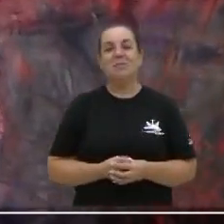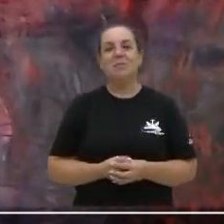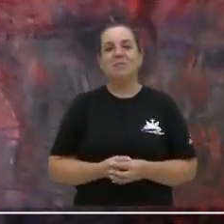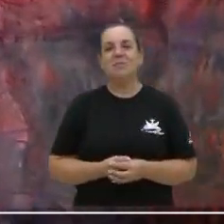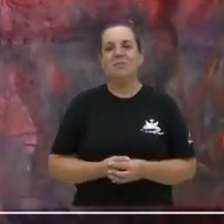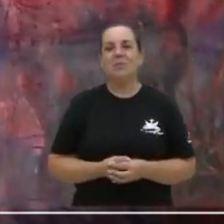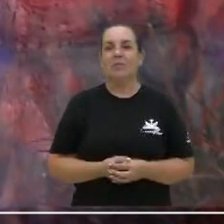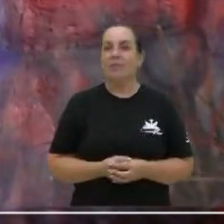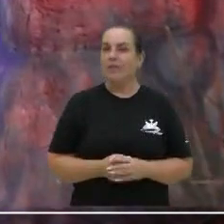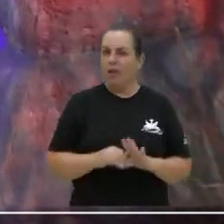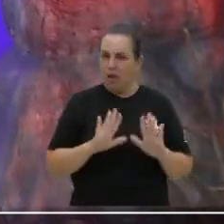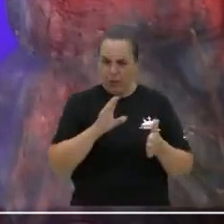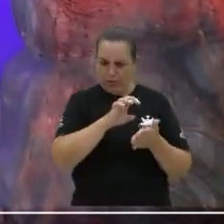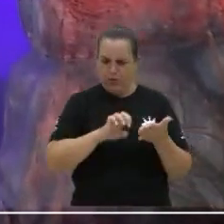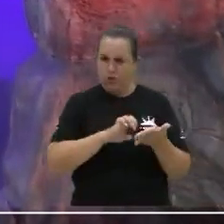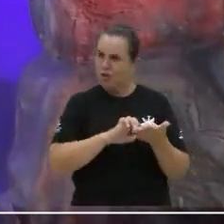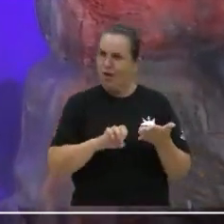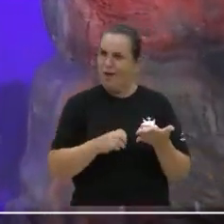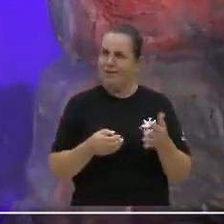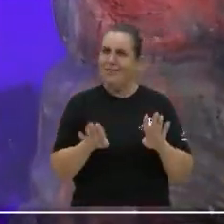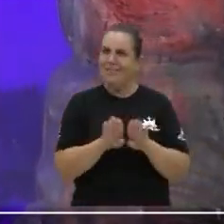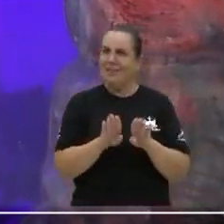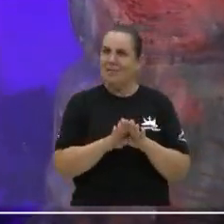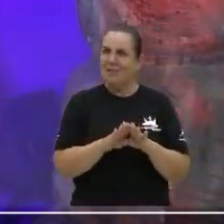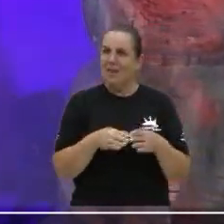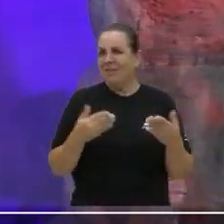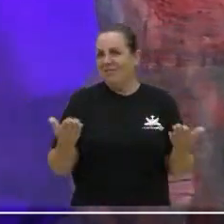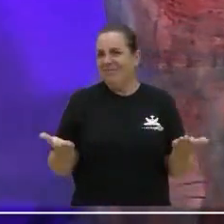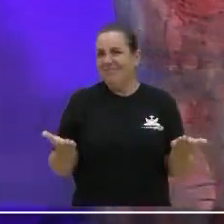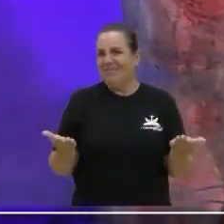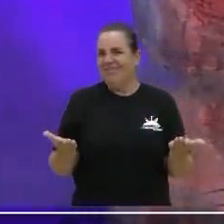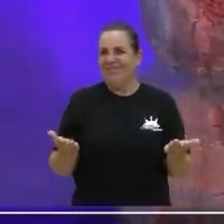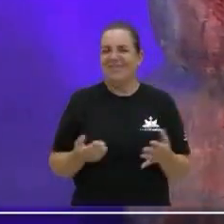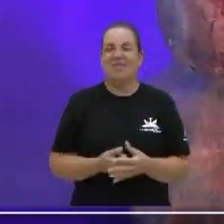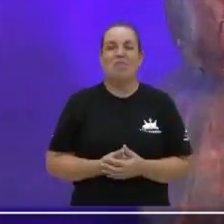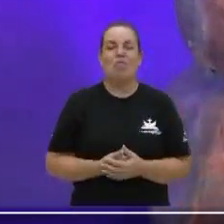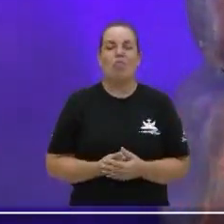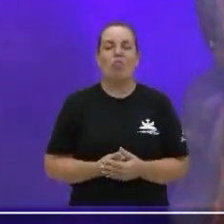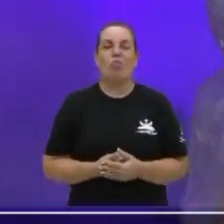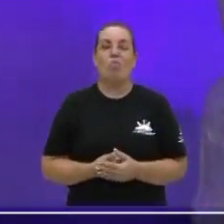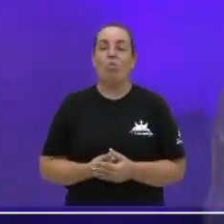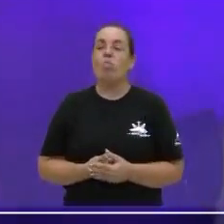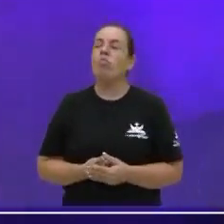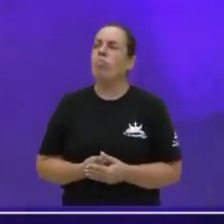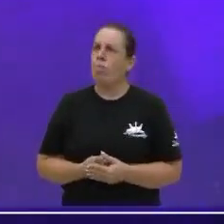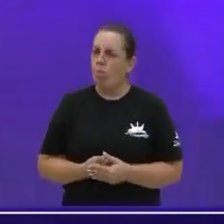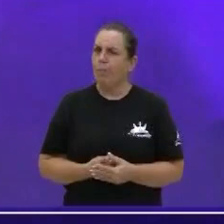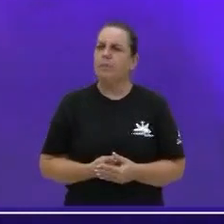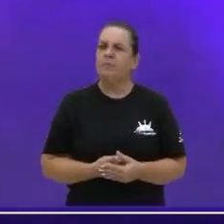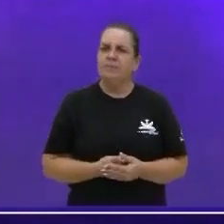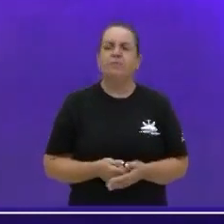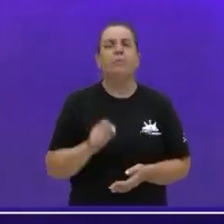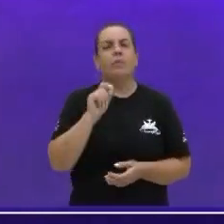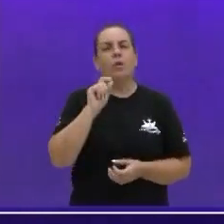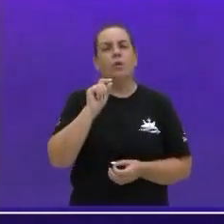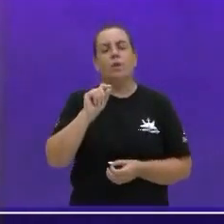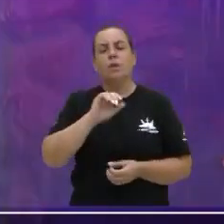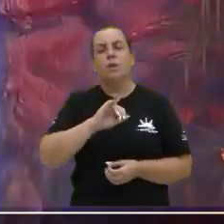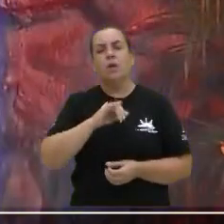Não é isso o Evangelho? E é para ele que passamos. É impressionante o que João diz,